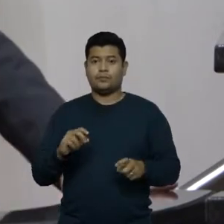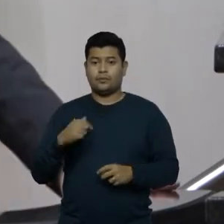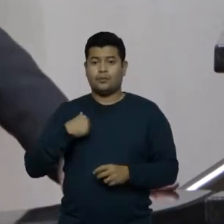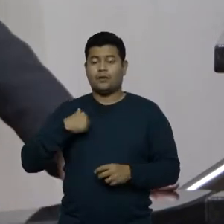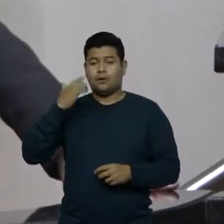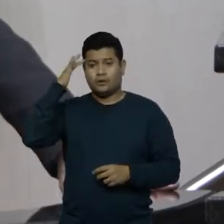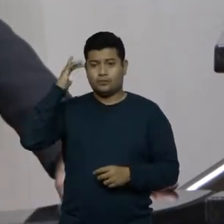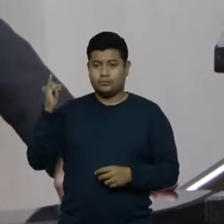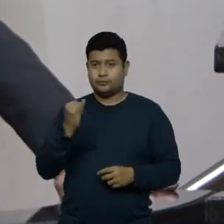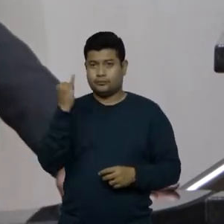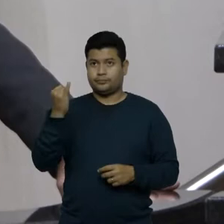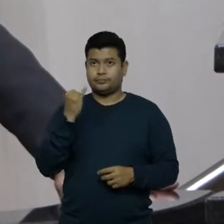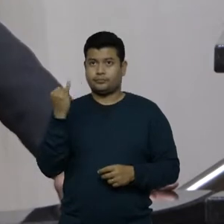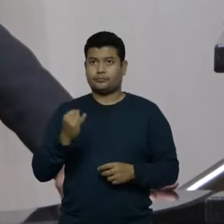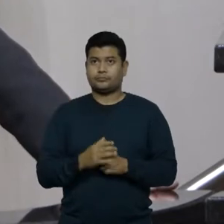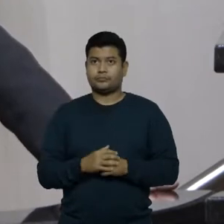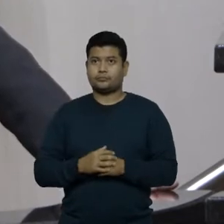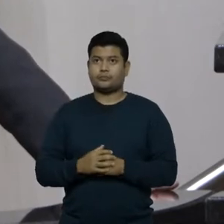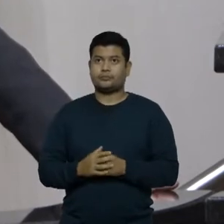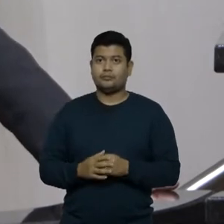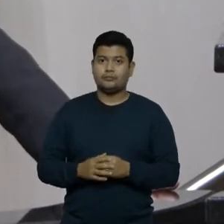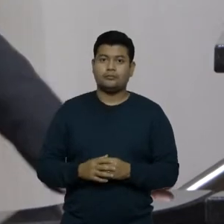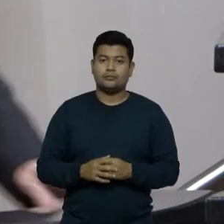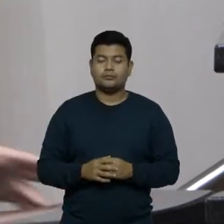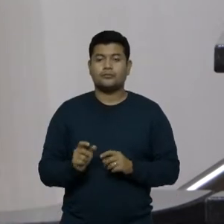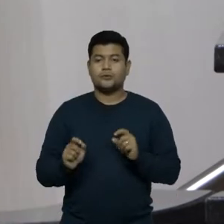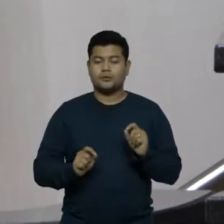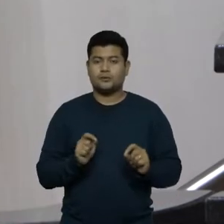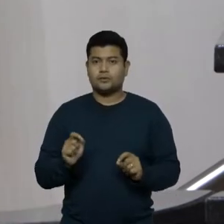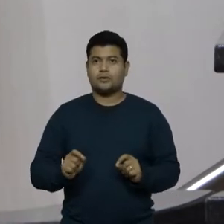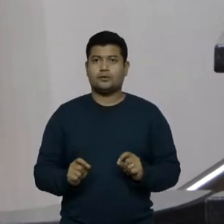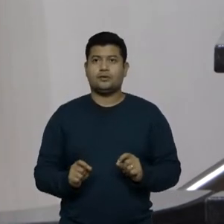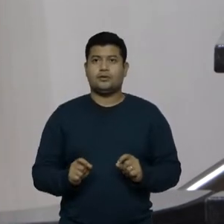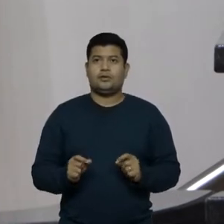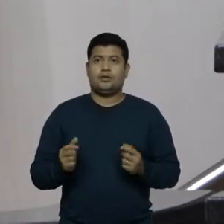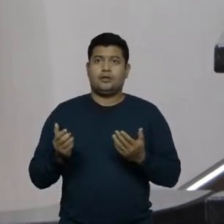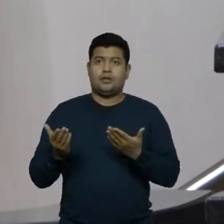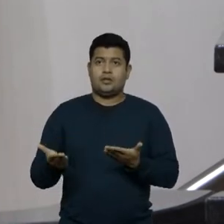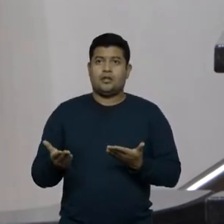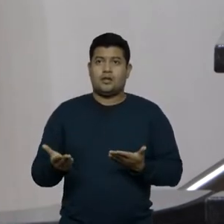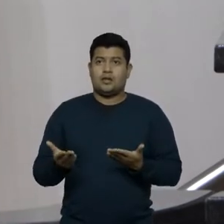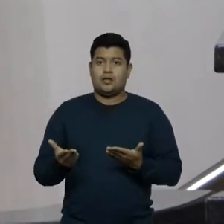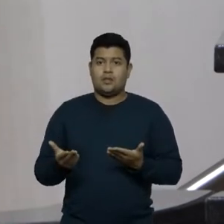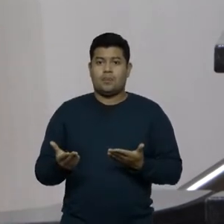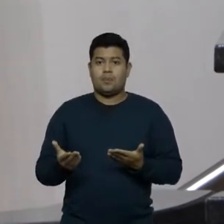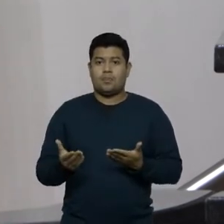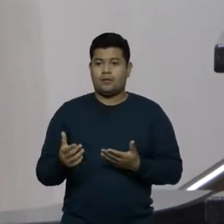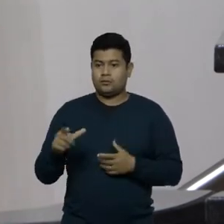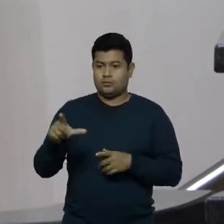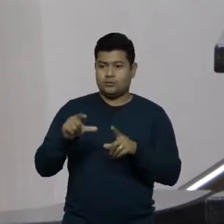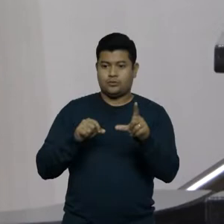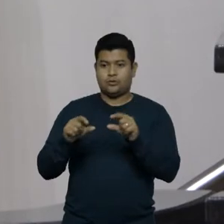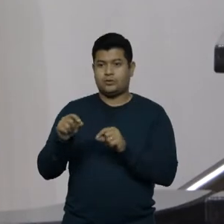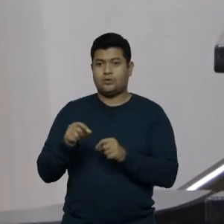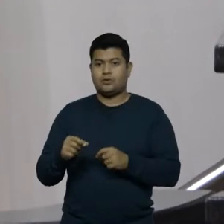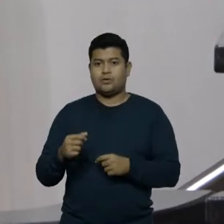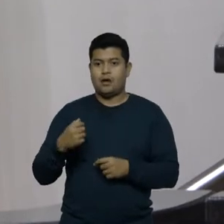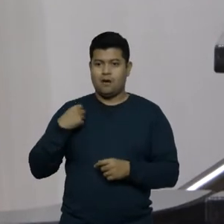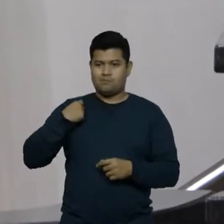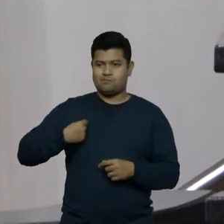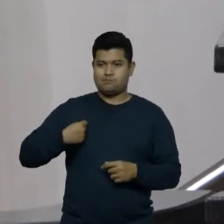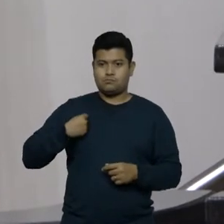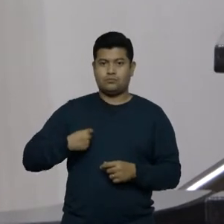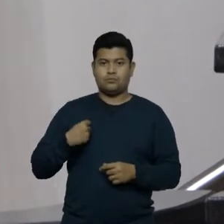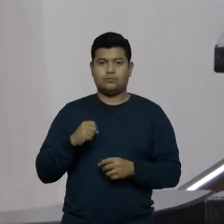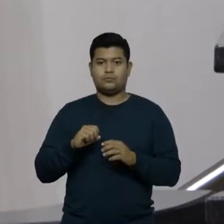importante e o tempo é curto não posso deixar de mencionar essa questão da seleção da bolsa estudante aqui em Santa Catarina